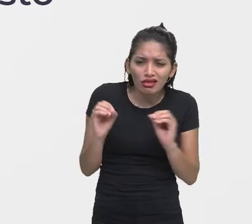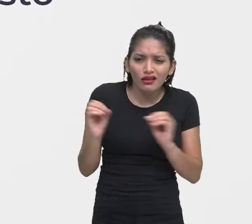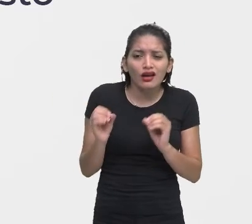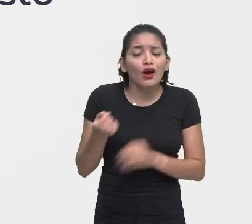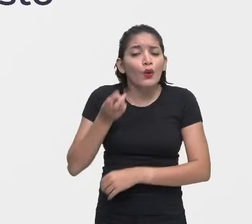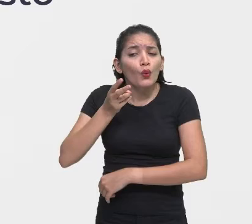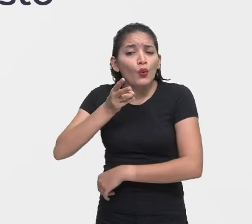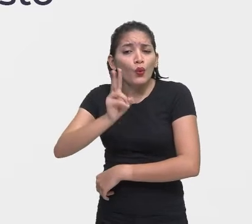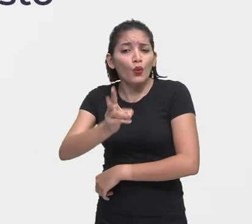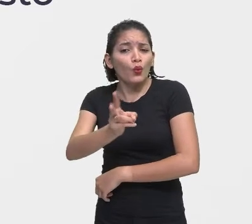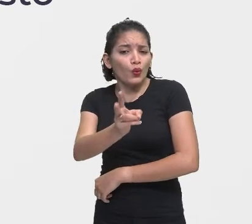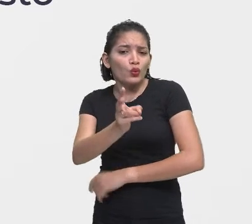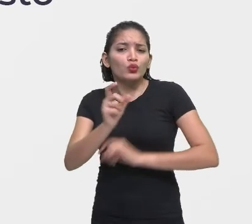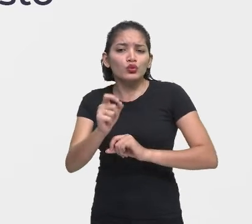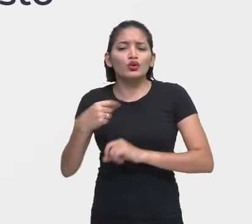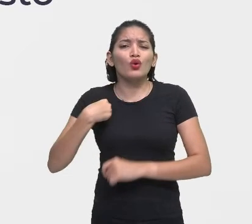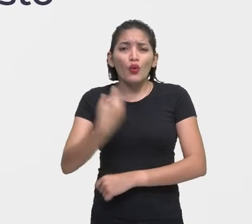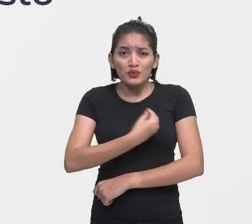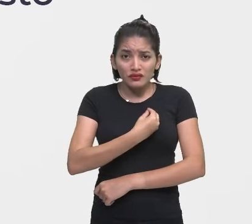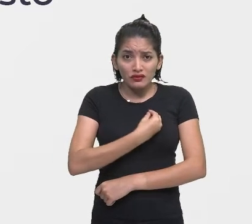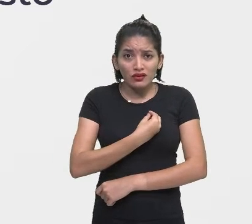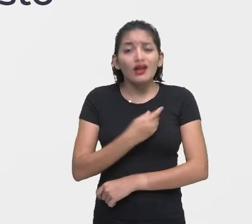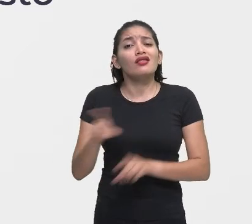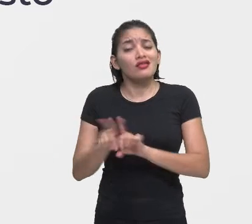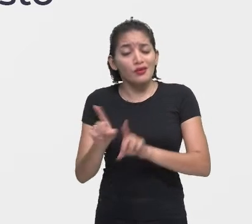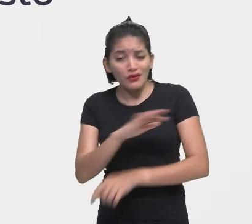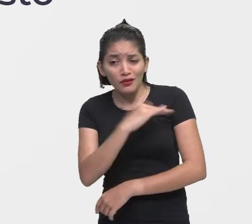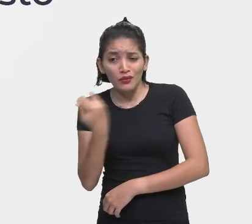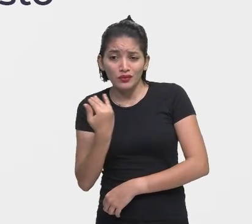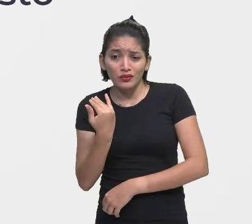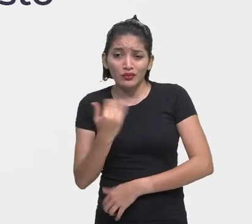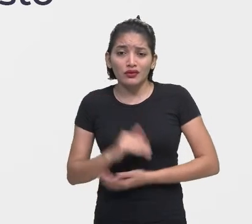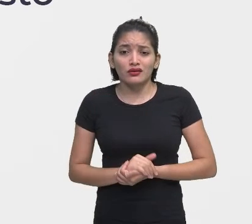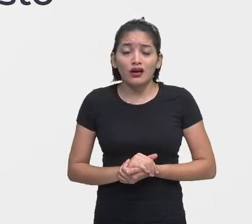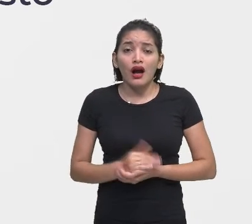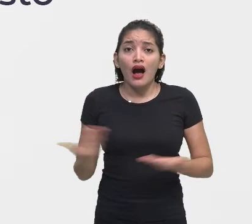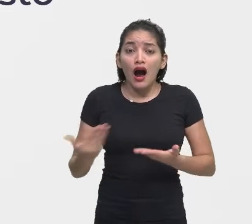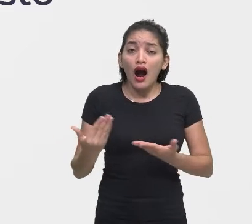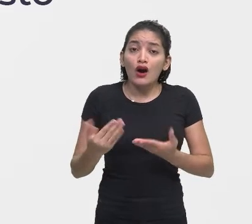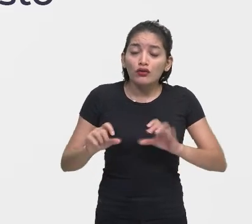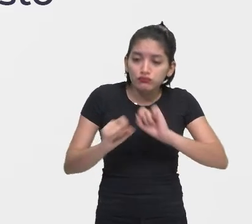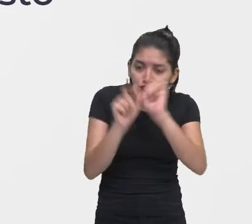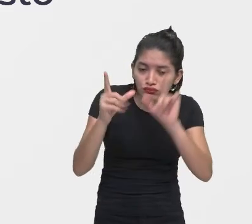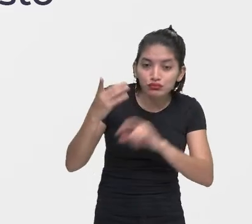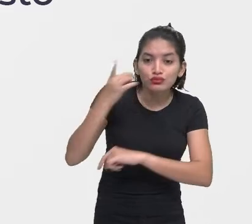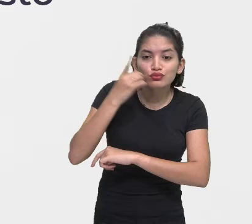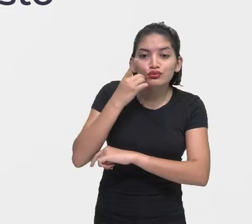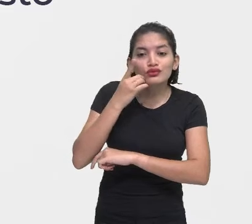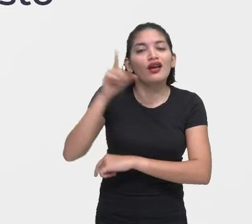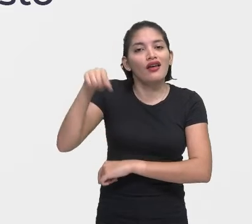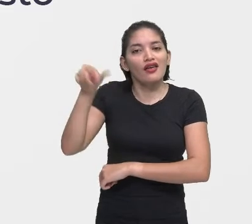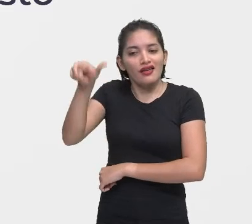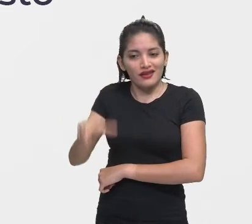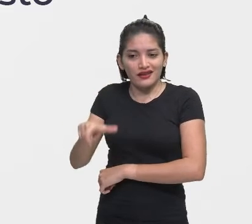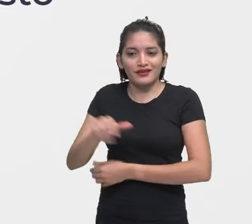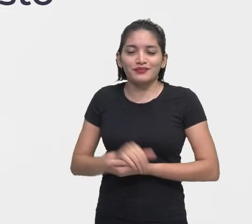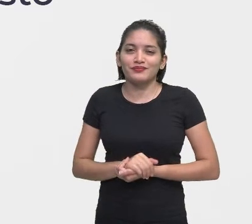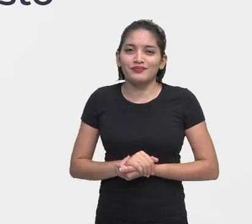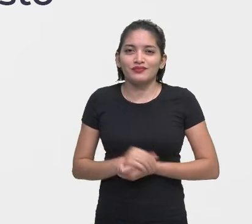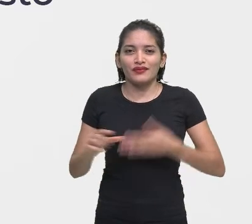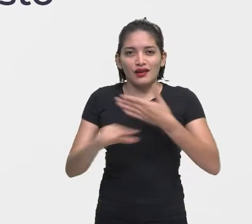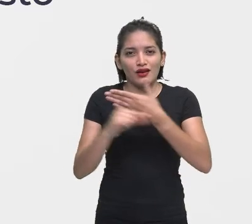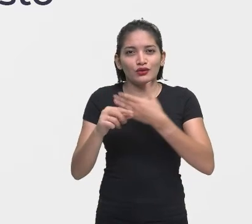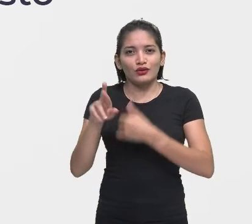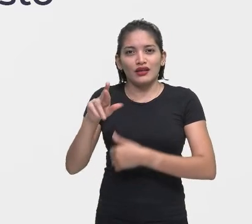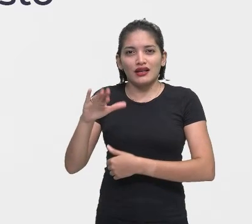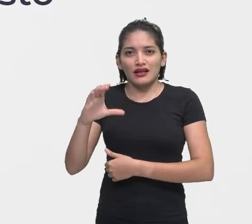hausto em que vivemos, morreremos. Colhe o dia, porque és ele. Ricardo Reis. O que é que você